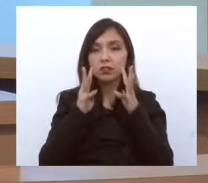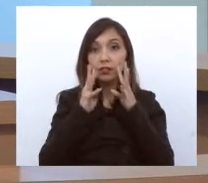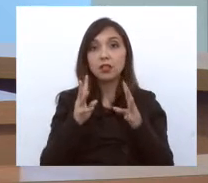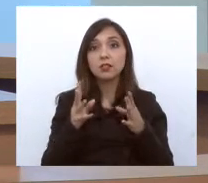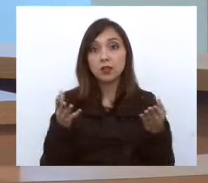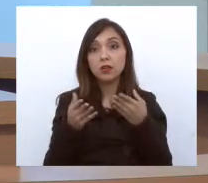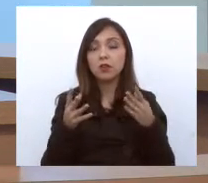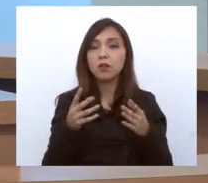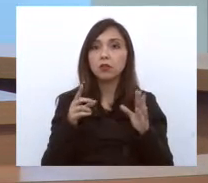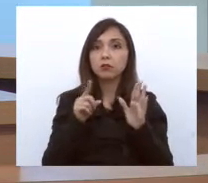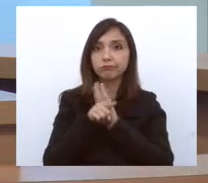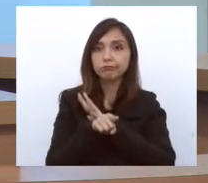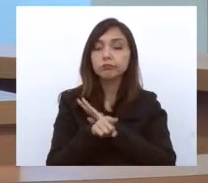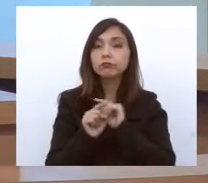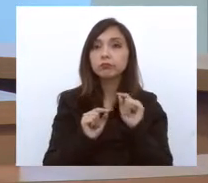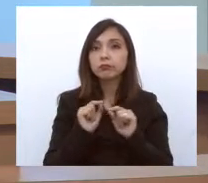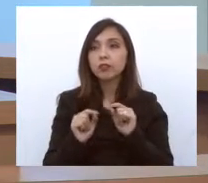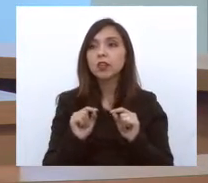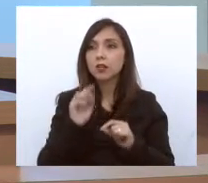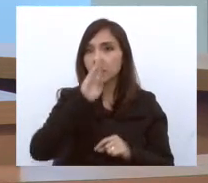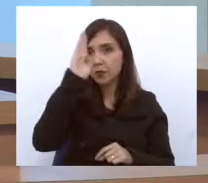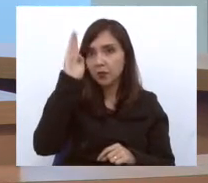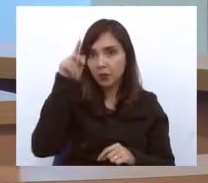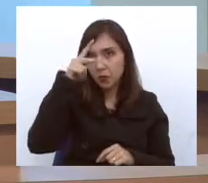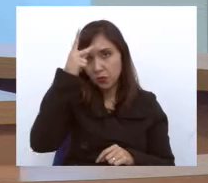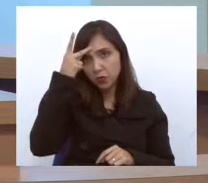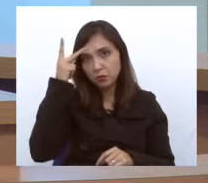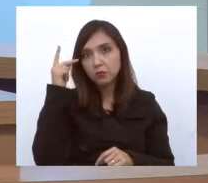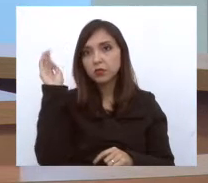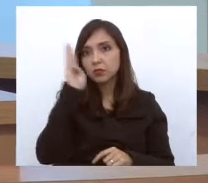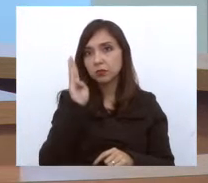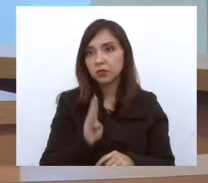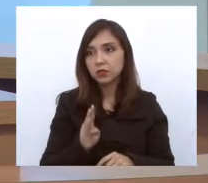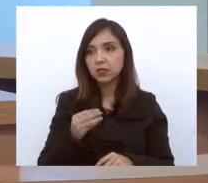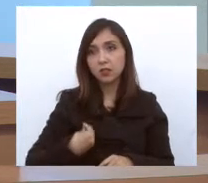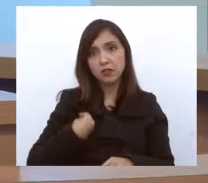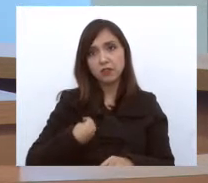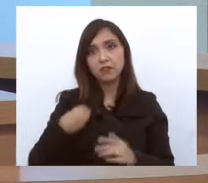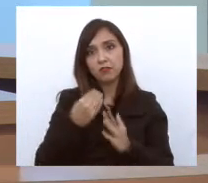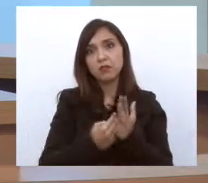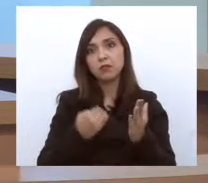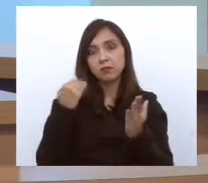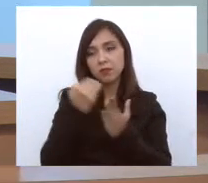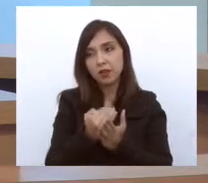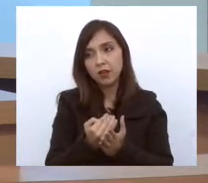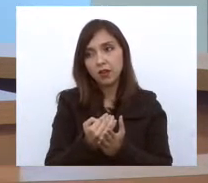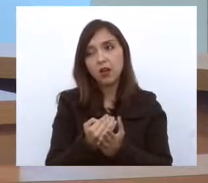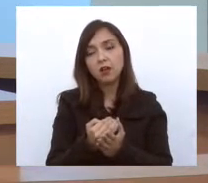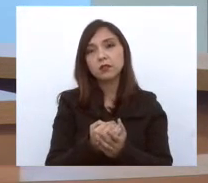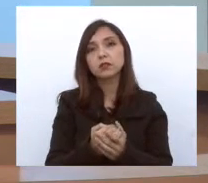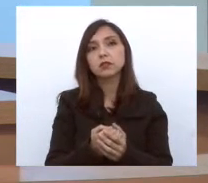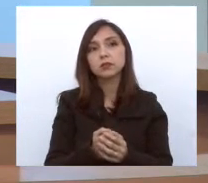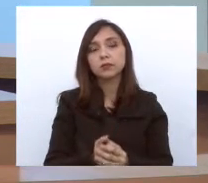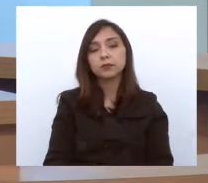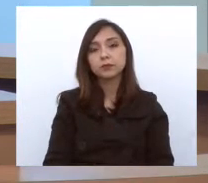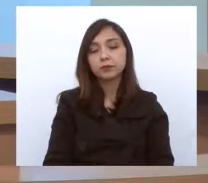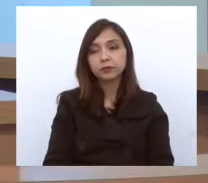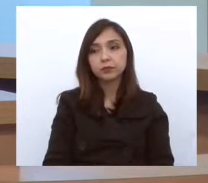essa questão, que o brasileiro está vivendo mais. Como o brasileiro está vivendo mais,